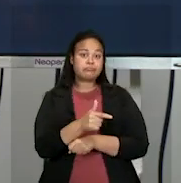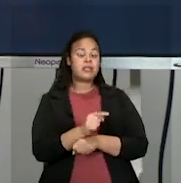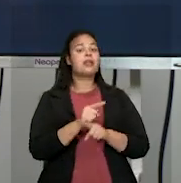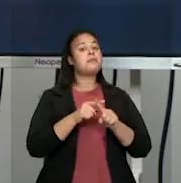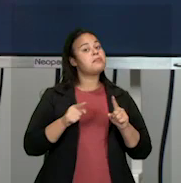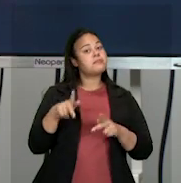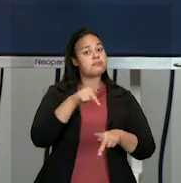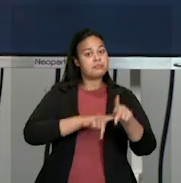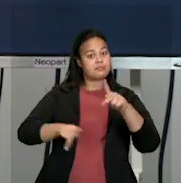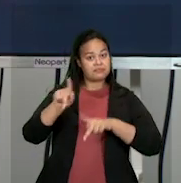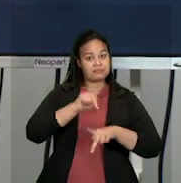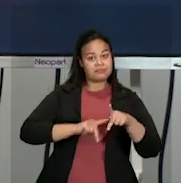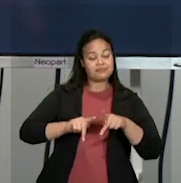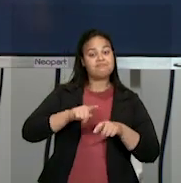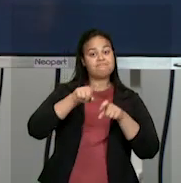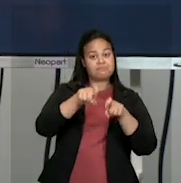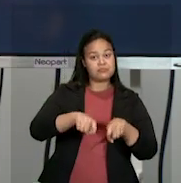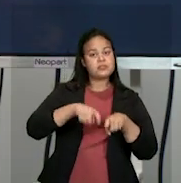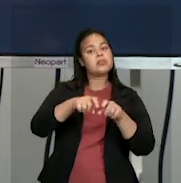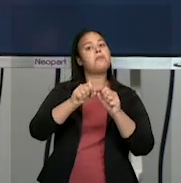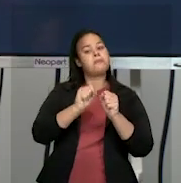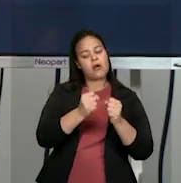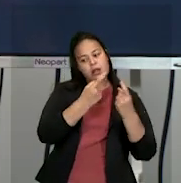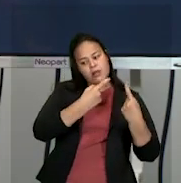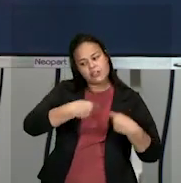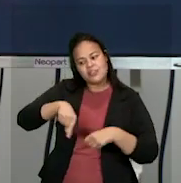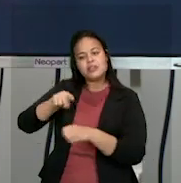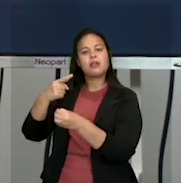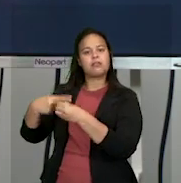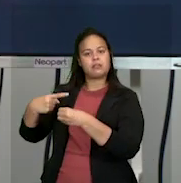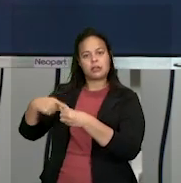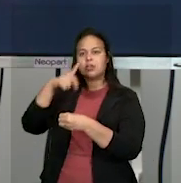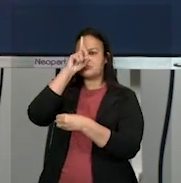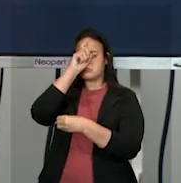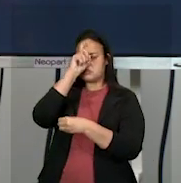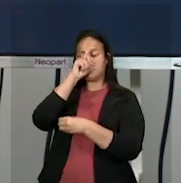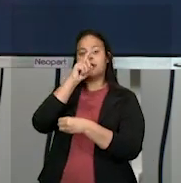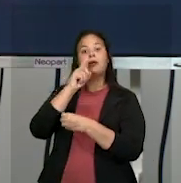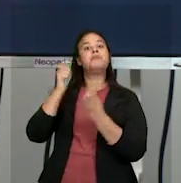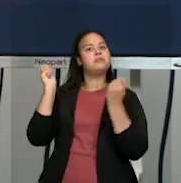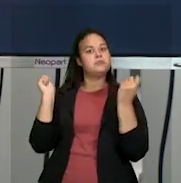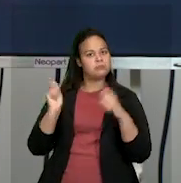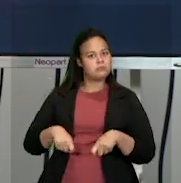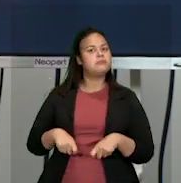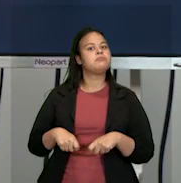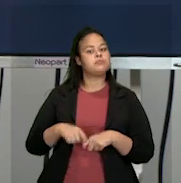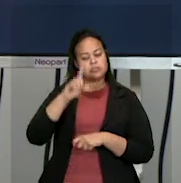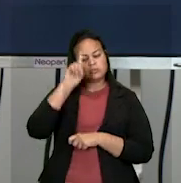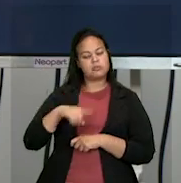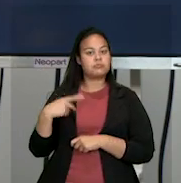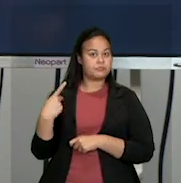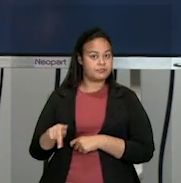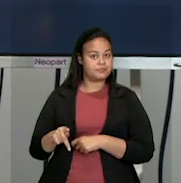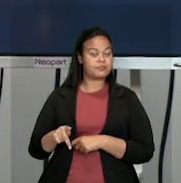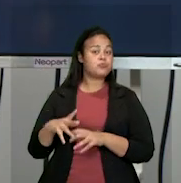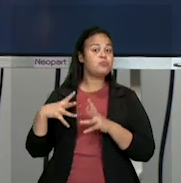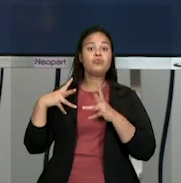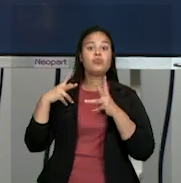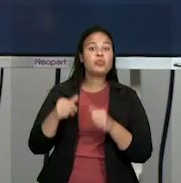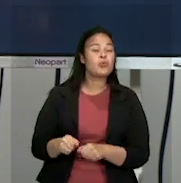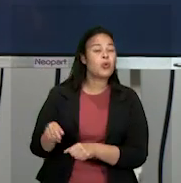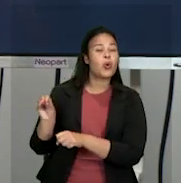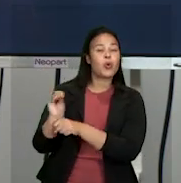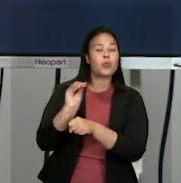a população do meio rural pode acessar os hospitais urbanos, deve, né, direito deles. E isso tudo vai ser